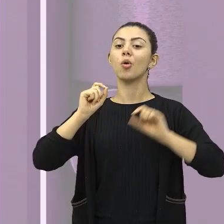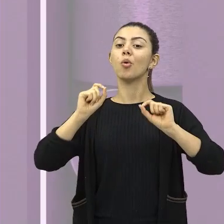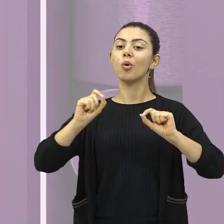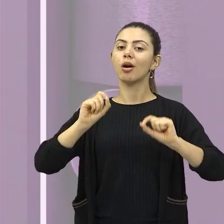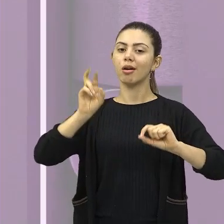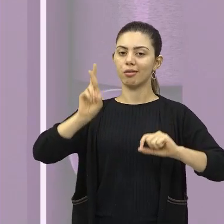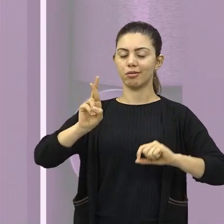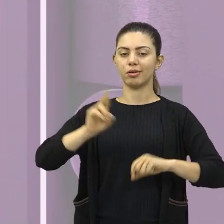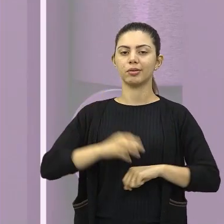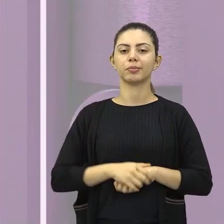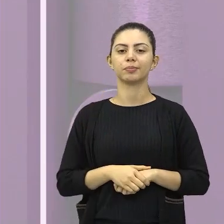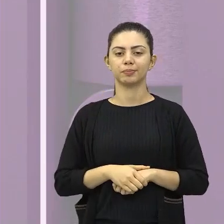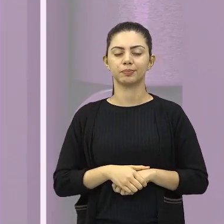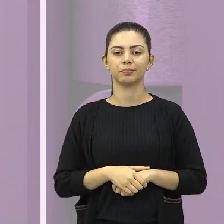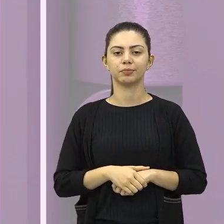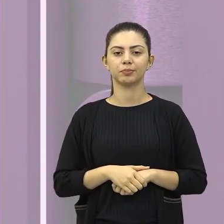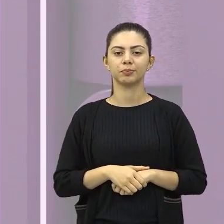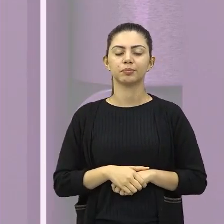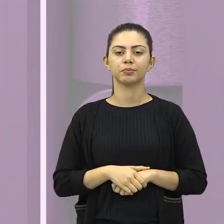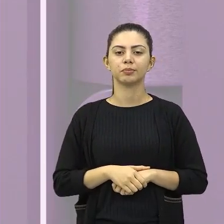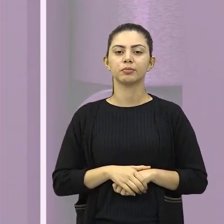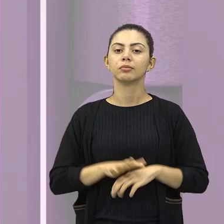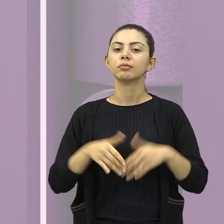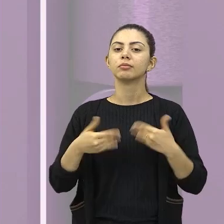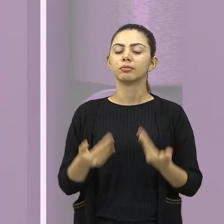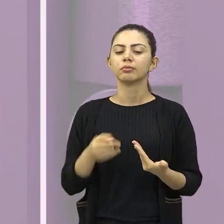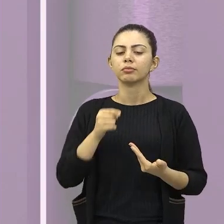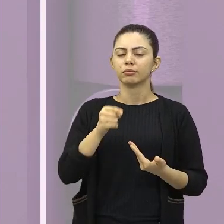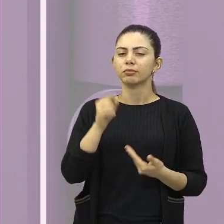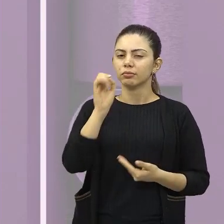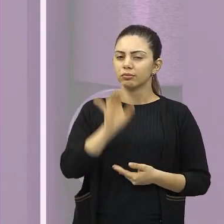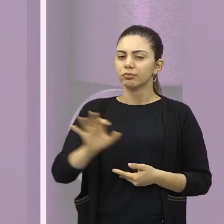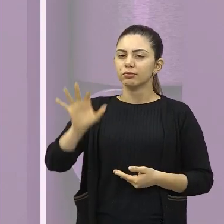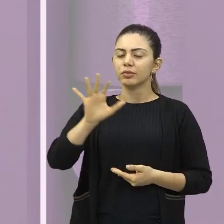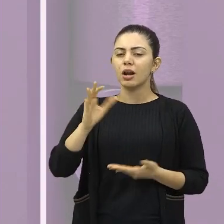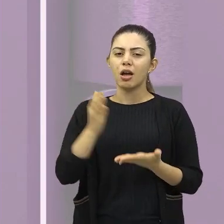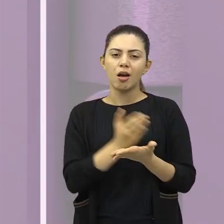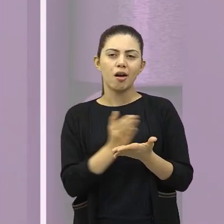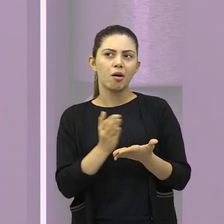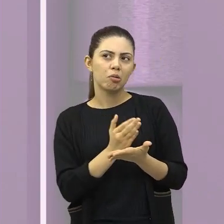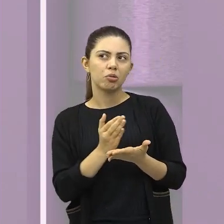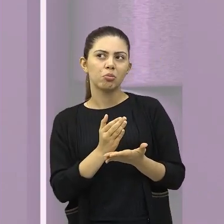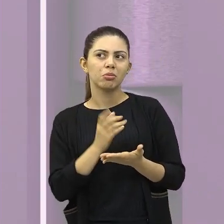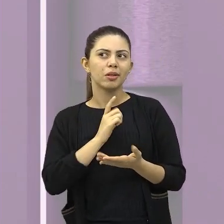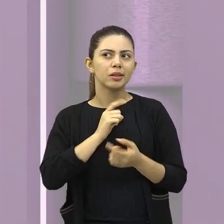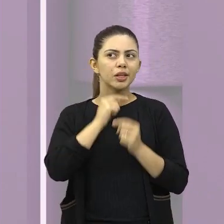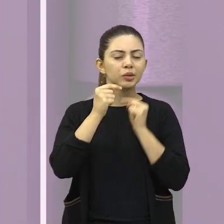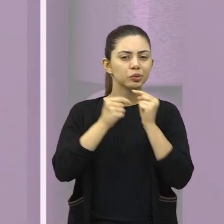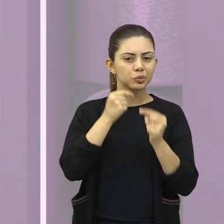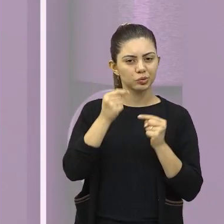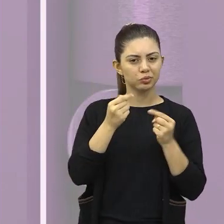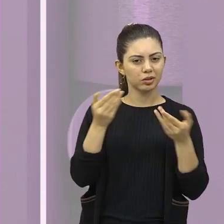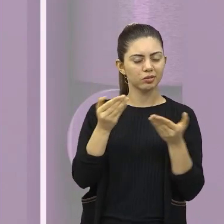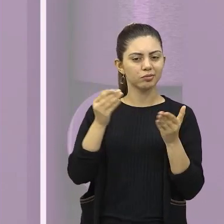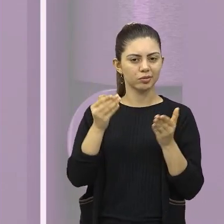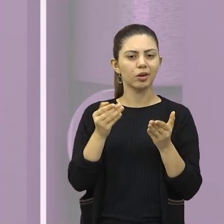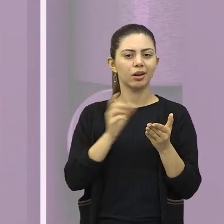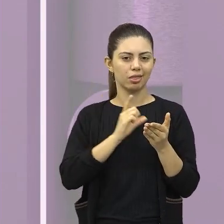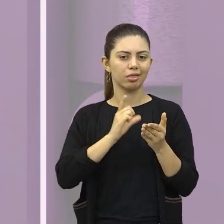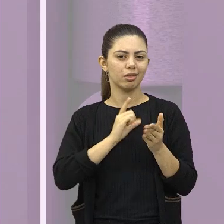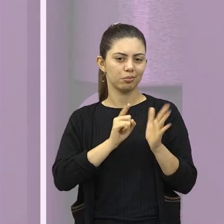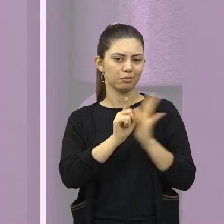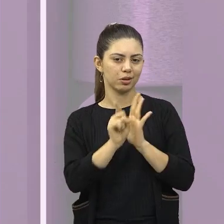conjunto dos reais. Mas, baseado agora nesse diagrama, há algumas interrogações que nós vamos ler juntos e estar